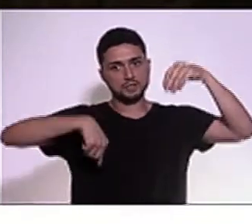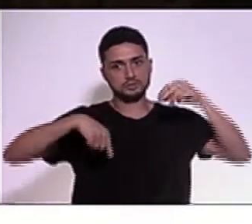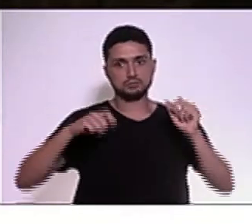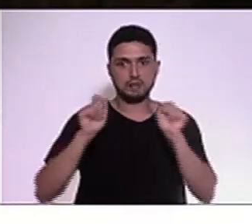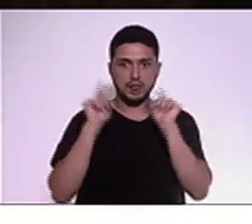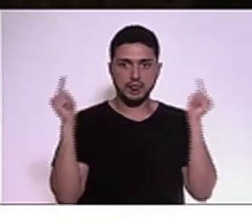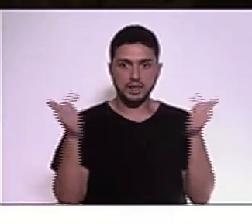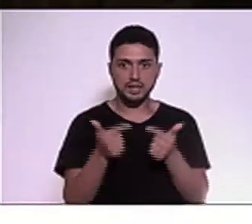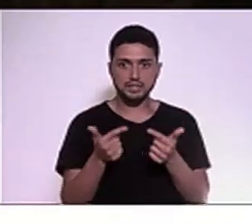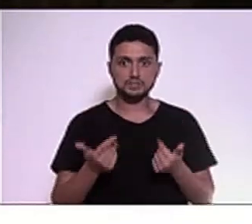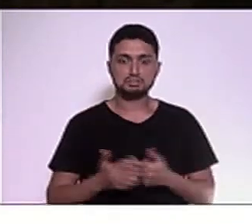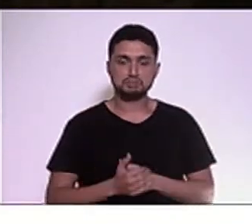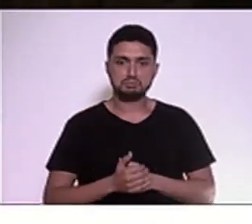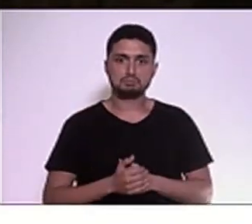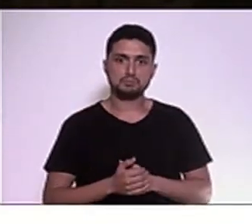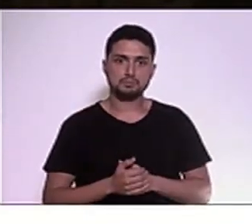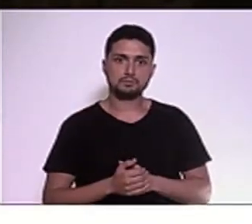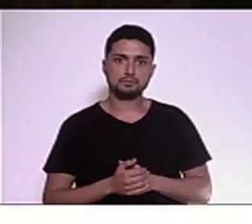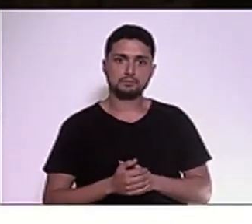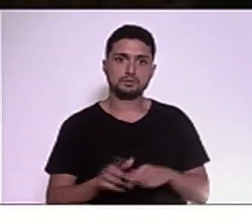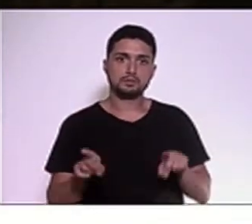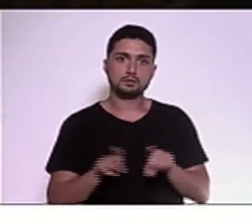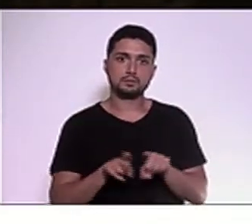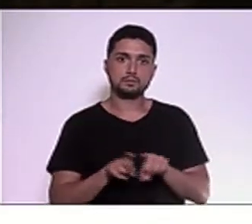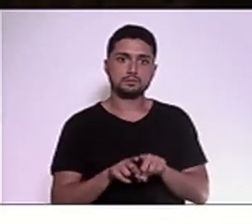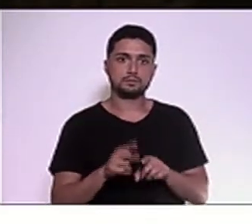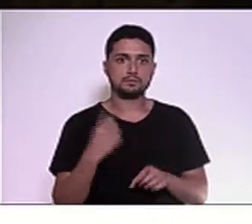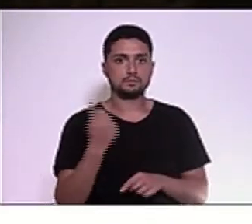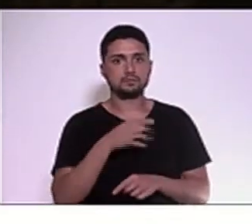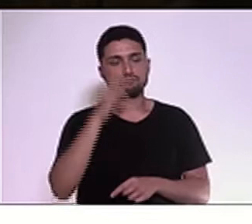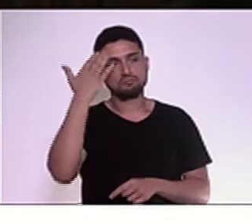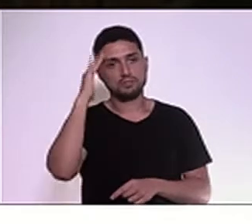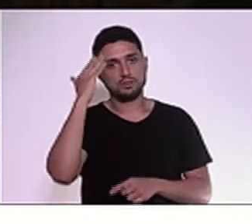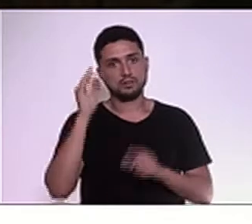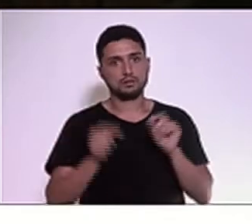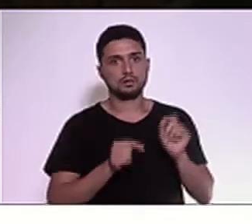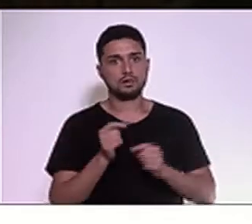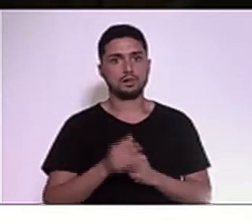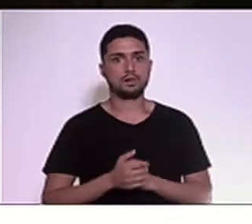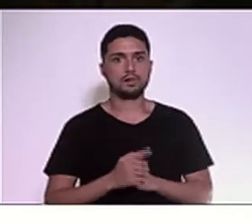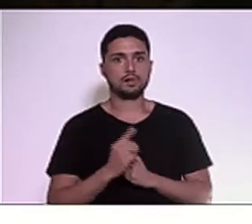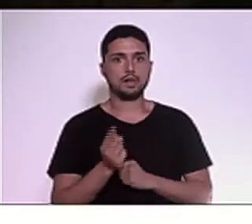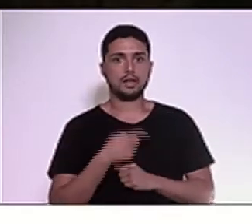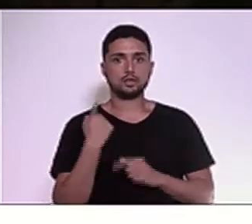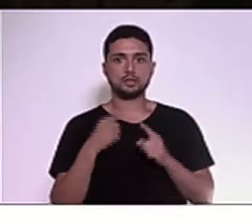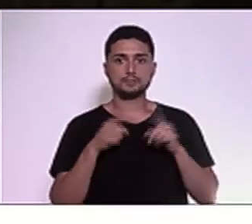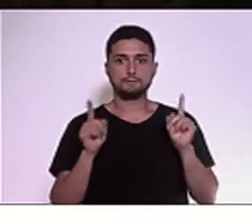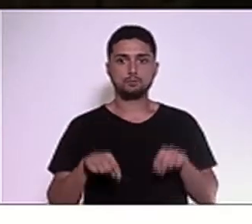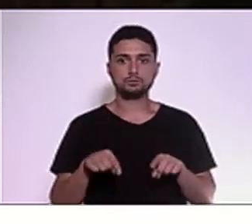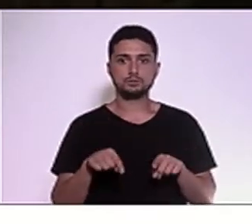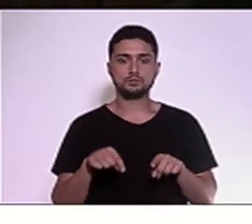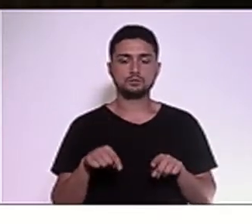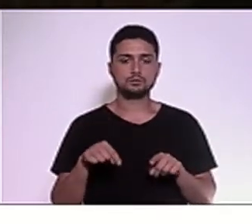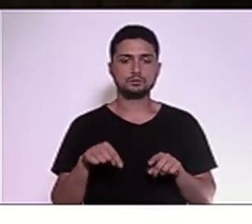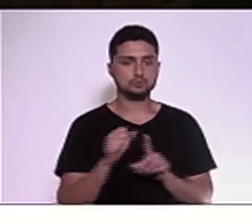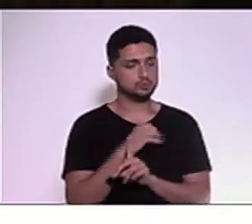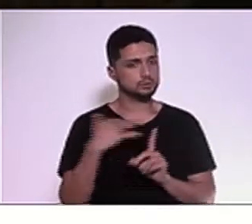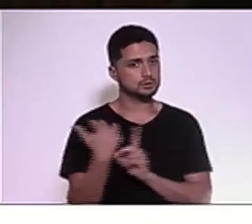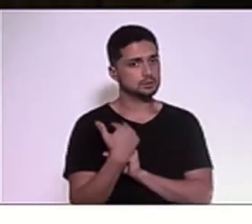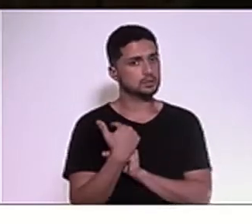aqui da Assembleia Legislativa, ao mesmo tempo que a gente entende a nossa função social quando